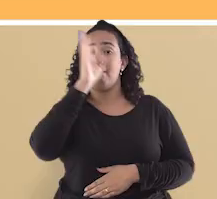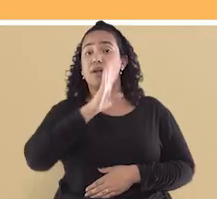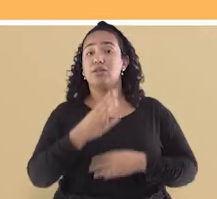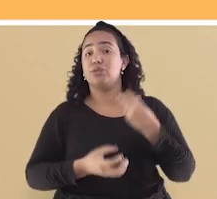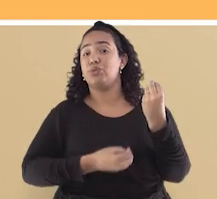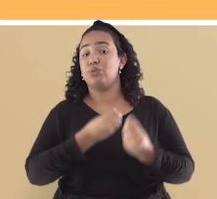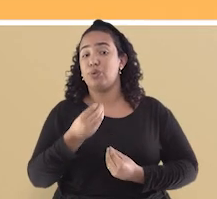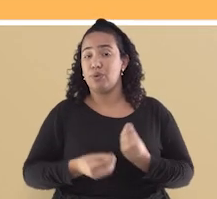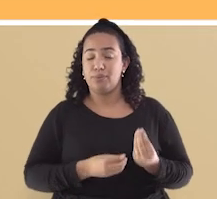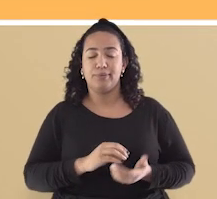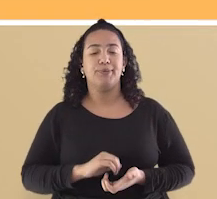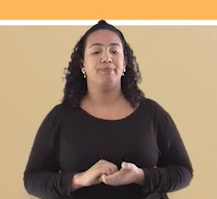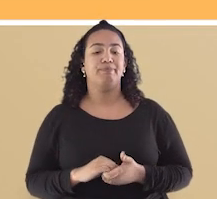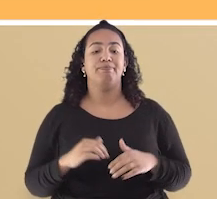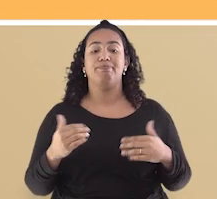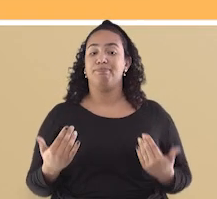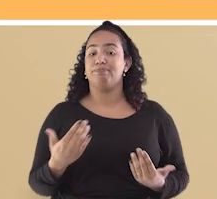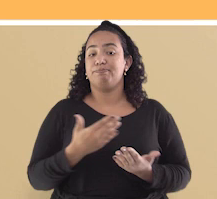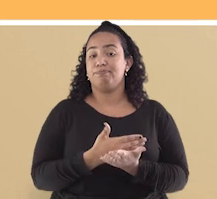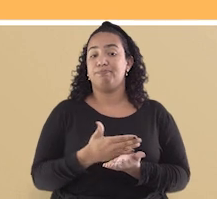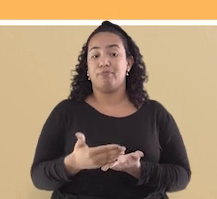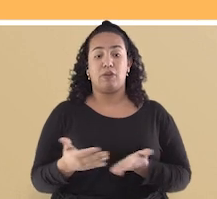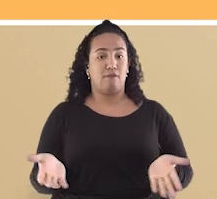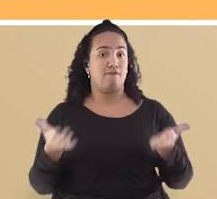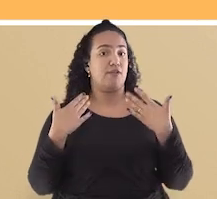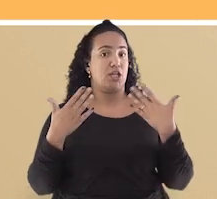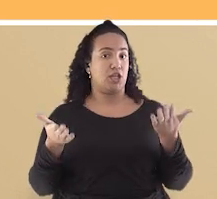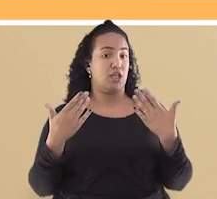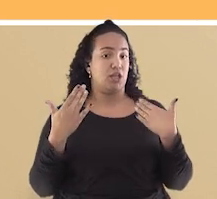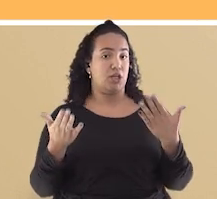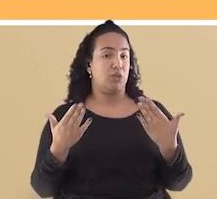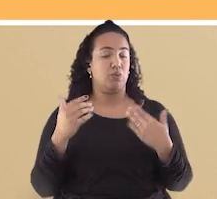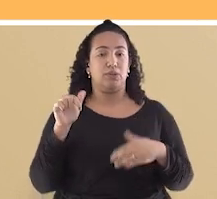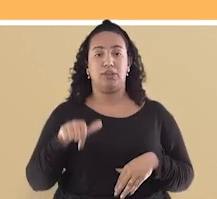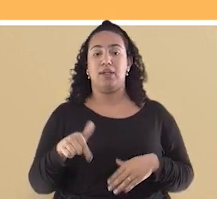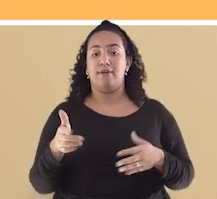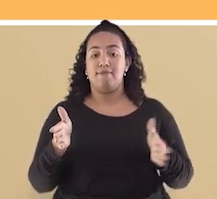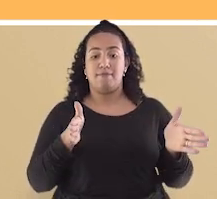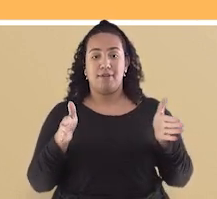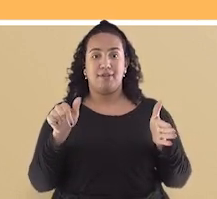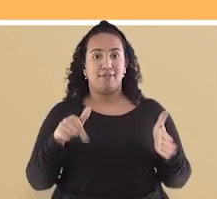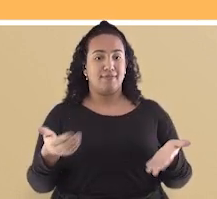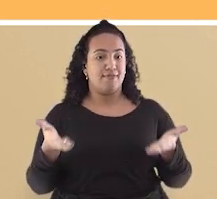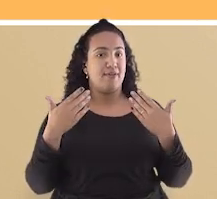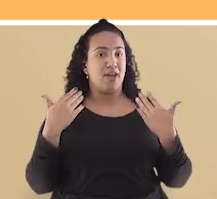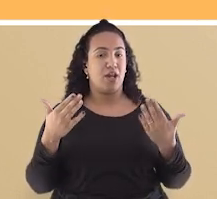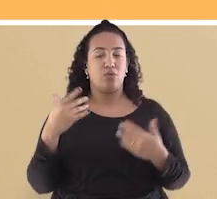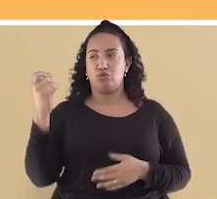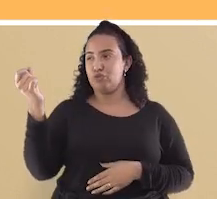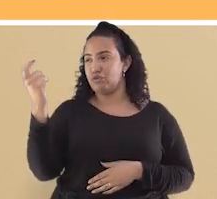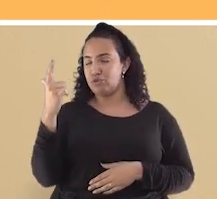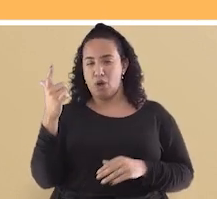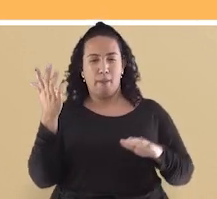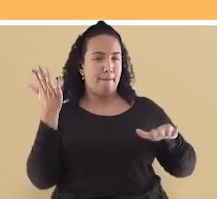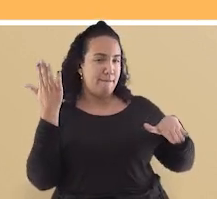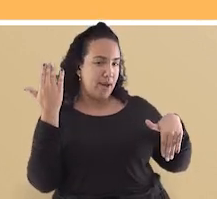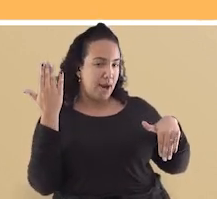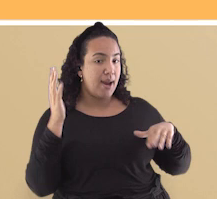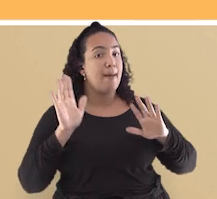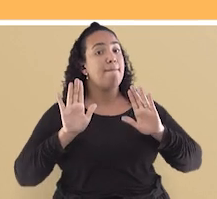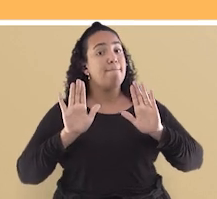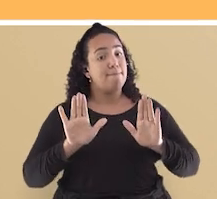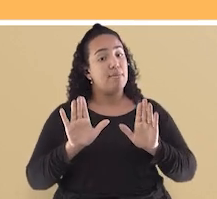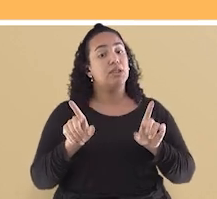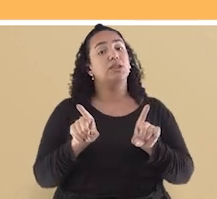Brasil. Gente, começando pelo verão. O verão é a estação normalmente relacionada ao sol e praia, mas